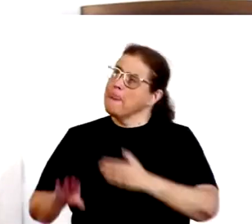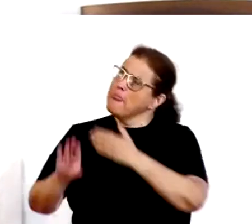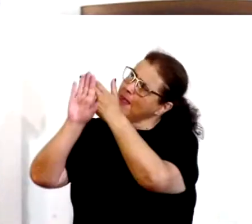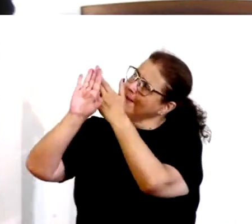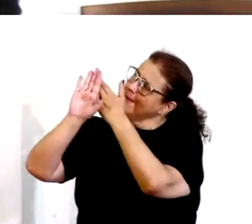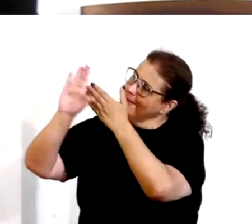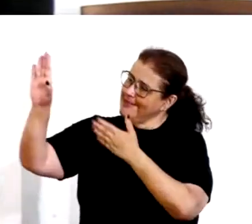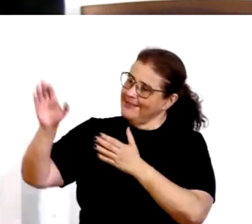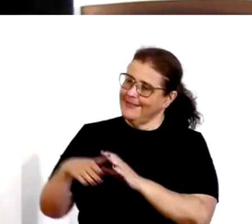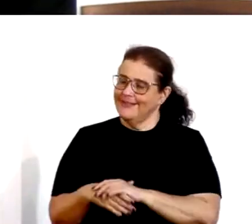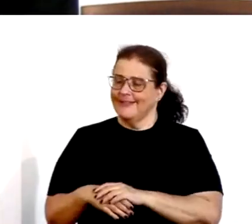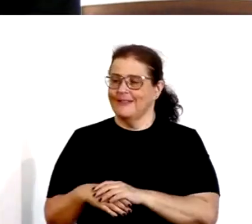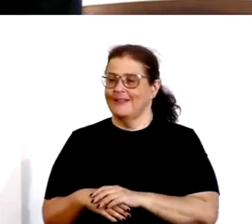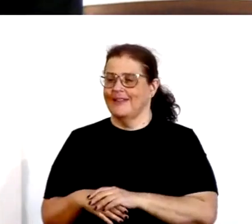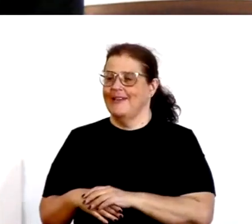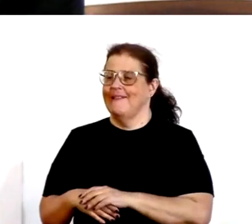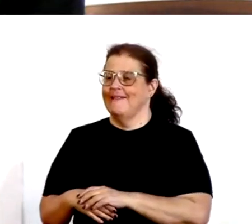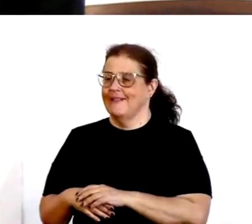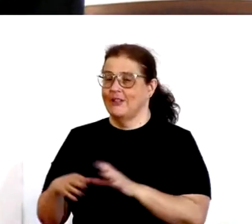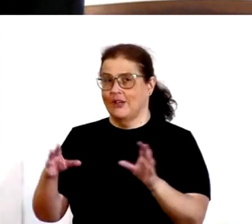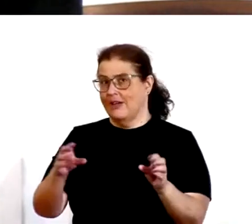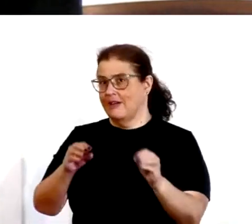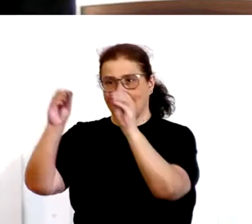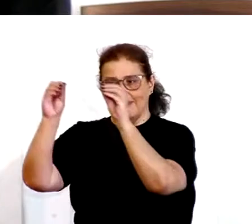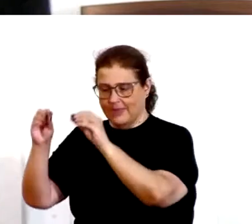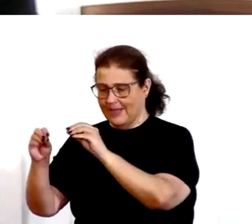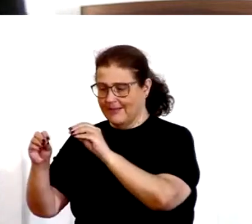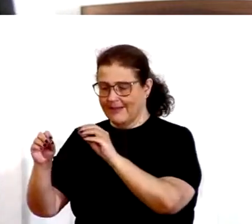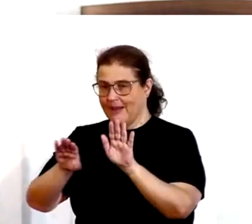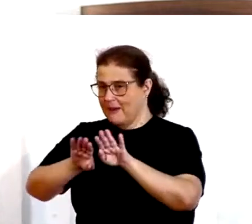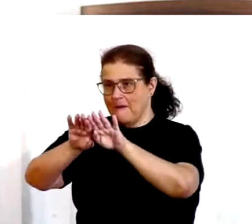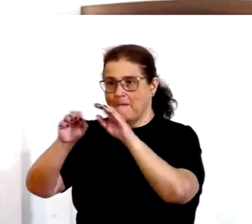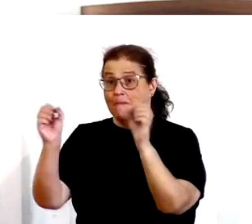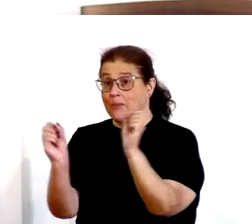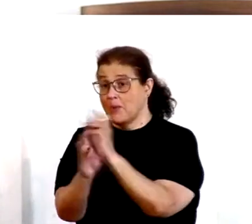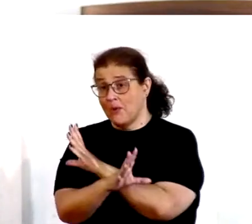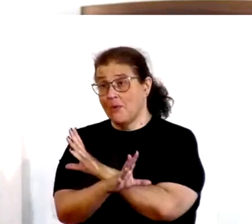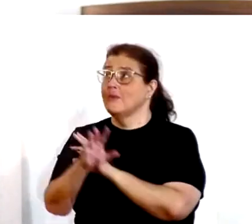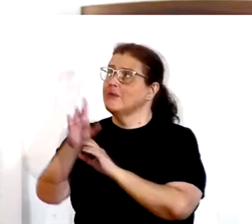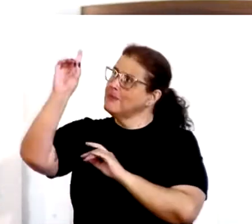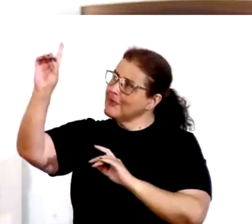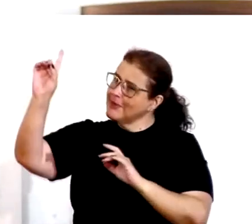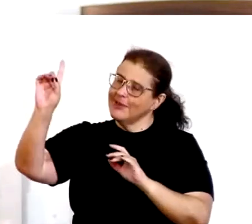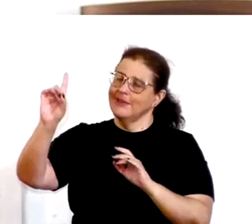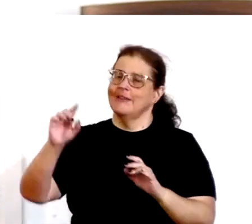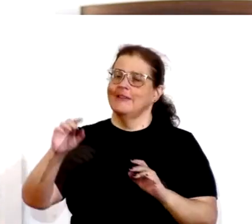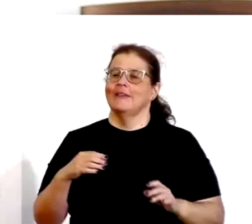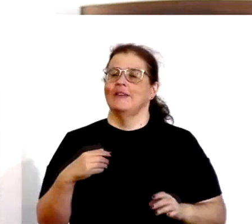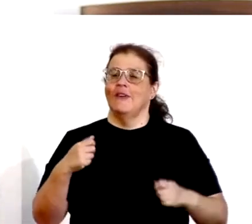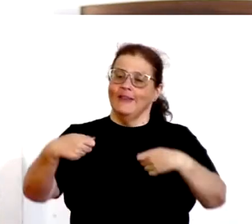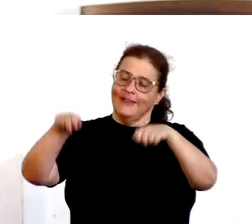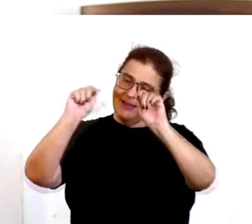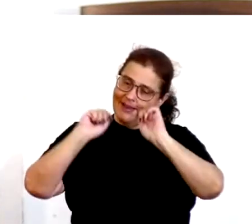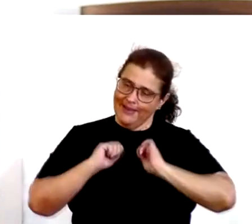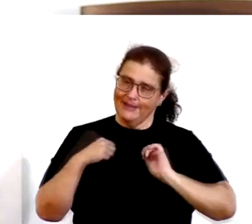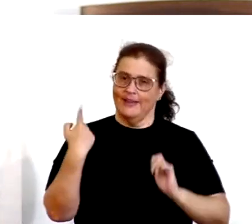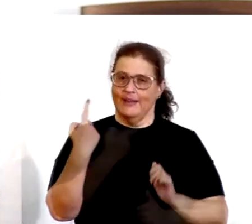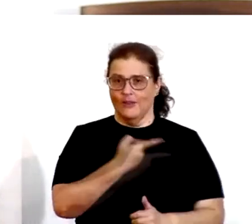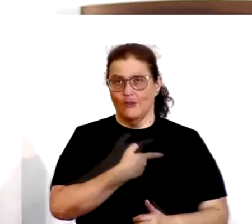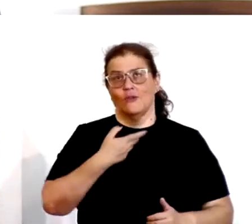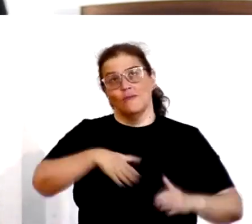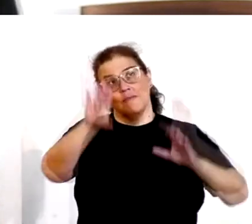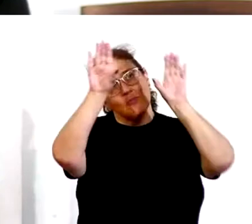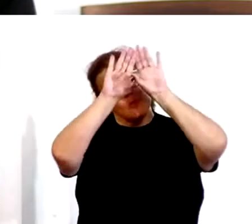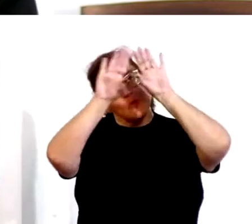que vai ser doada a nós na consumação dos séculos através do seu Filho Jesus. E ele termina também